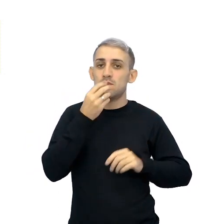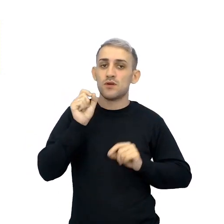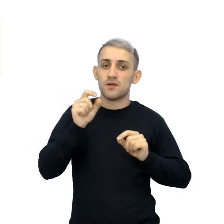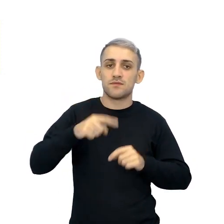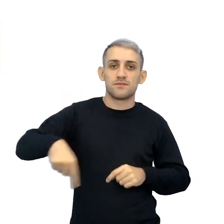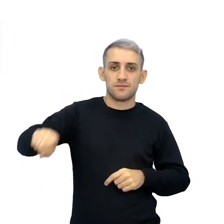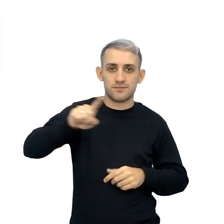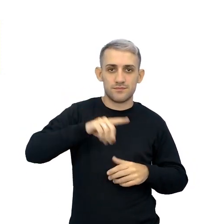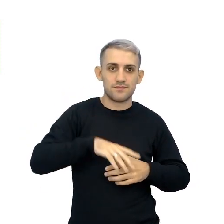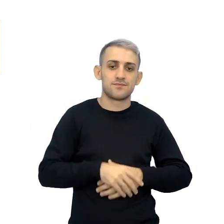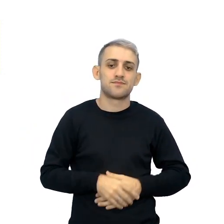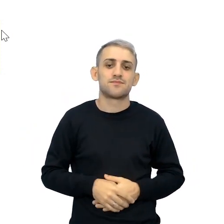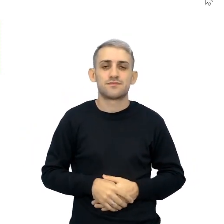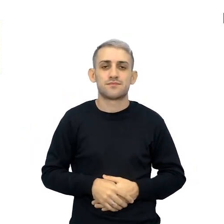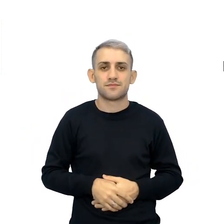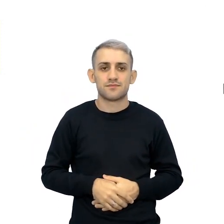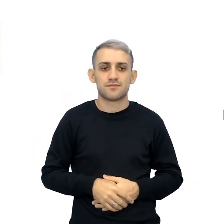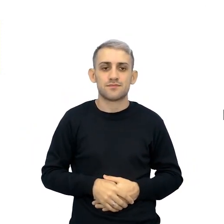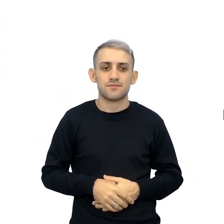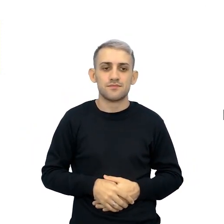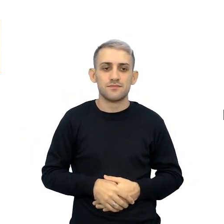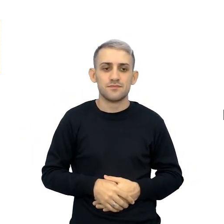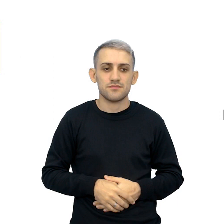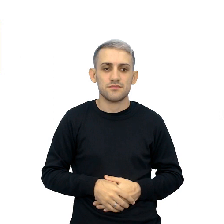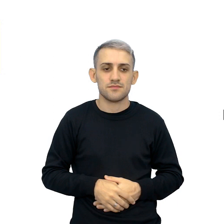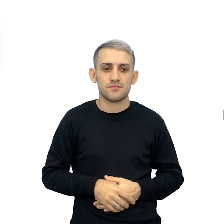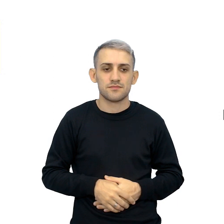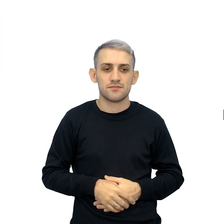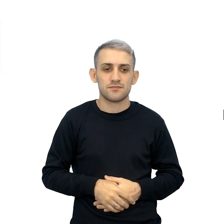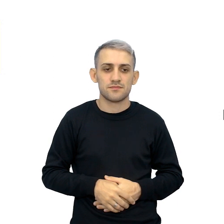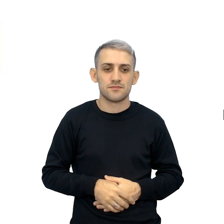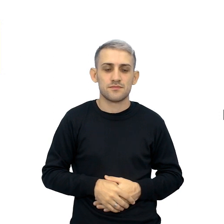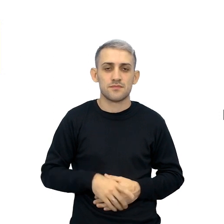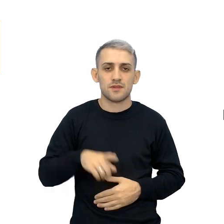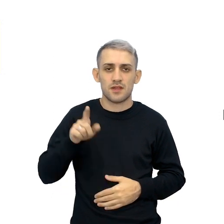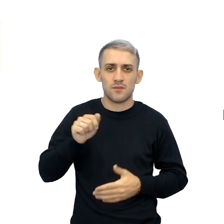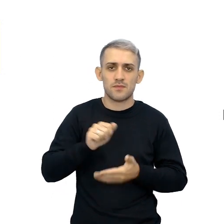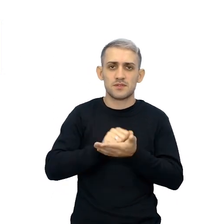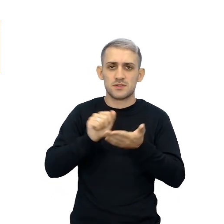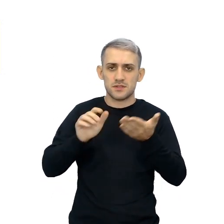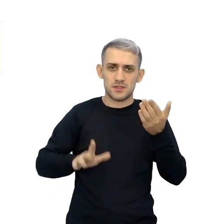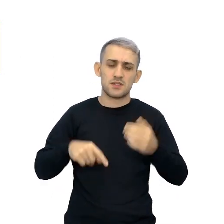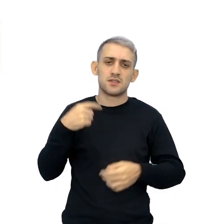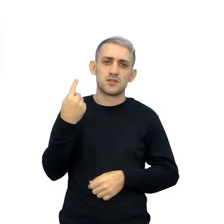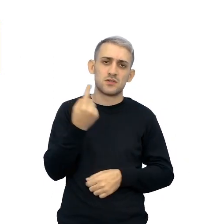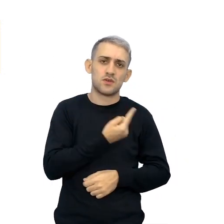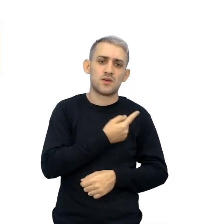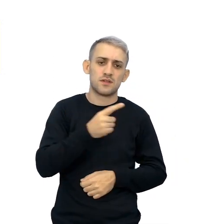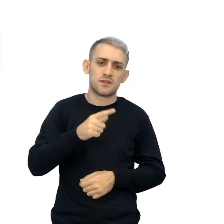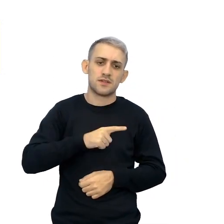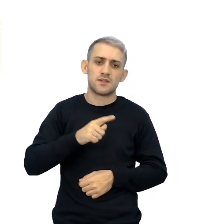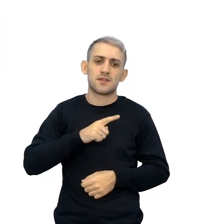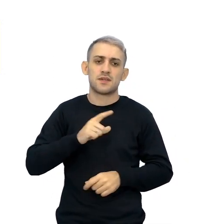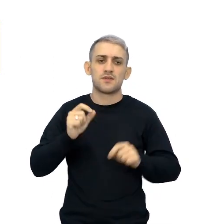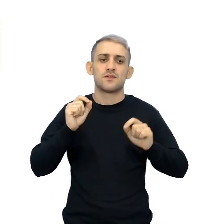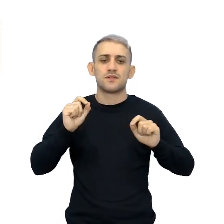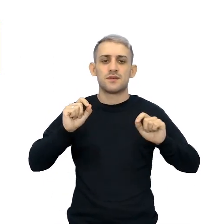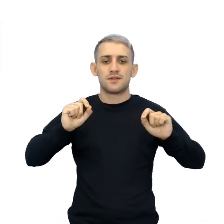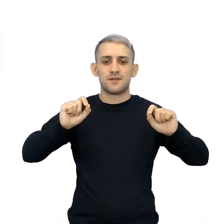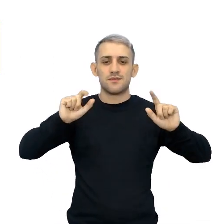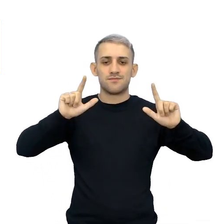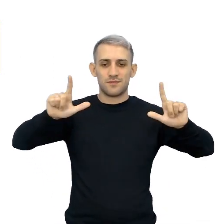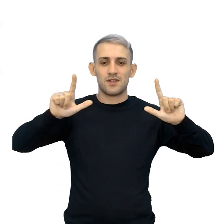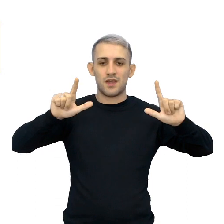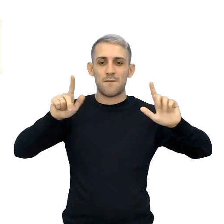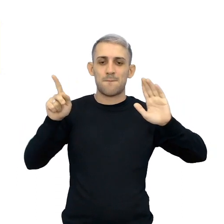comentários. Bom, Fábio, olha só, é uma atividade em que a gente já tem uma imagem, né? A gente já tem uma